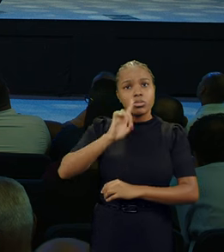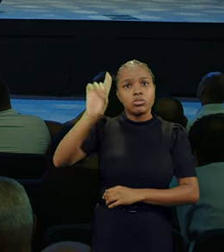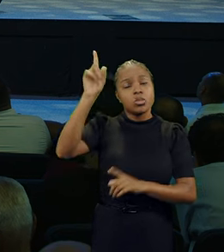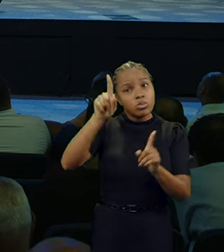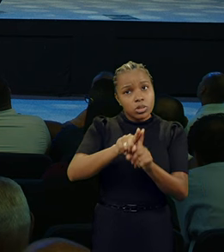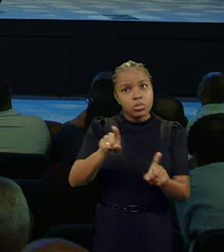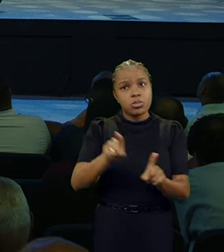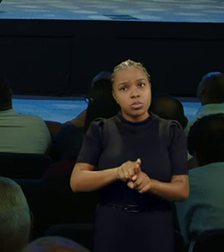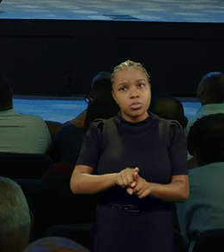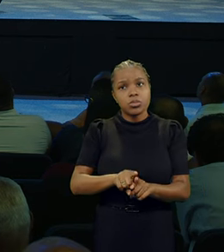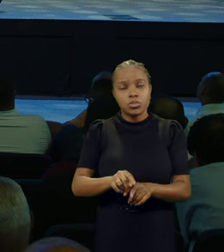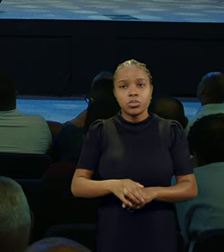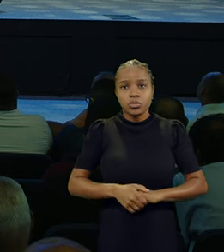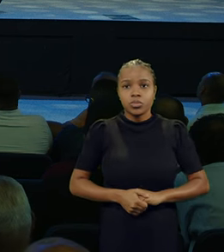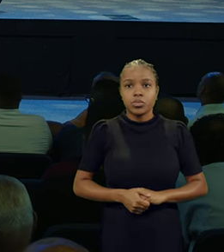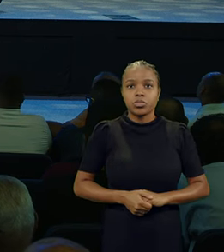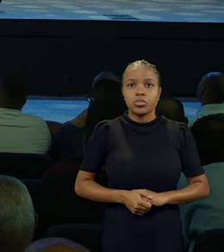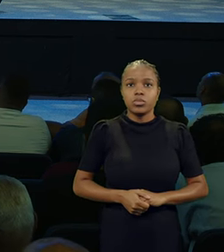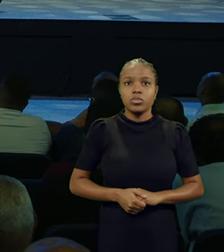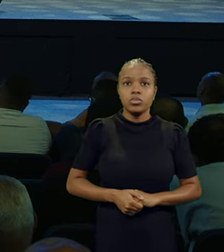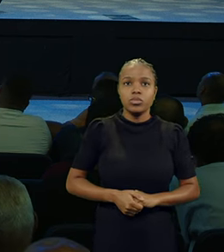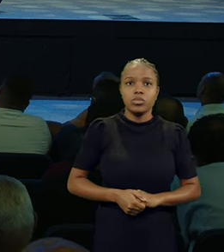ali.